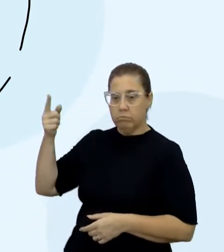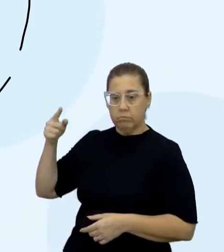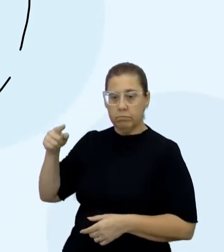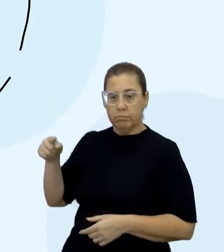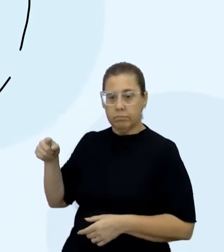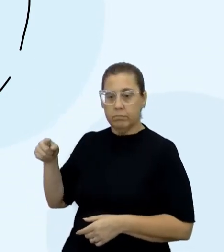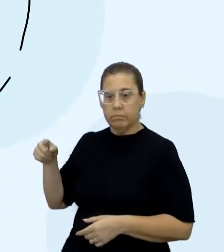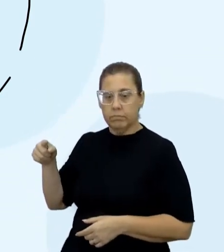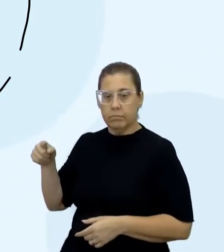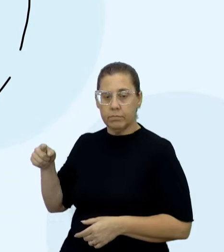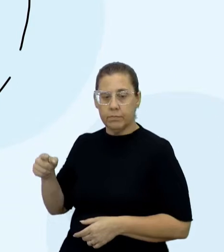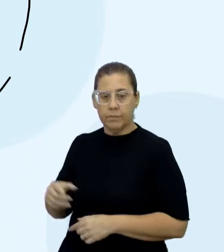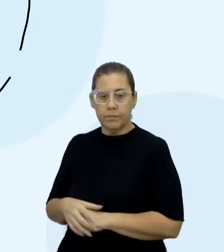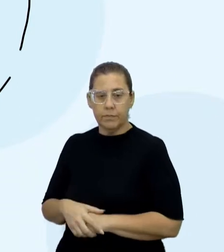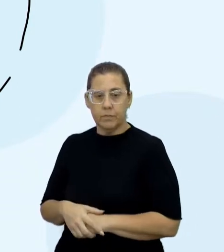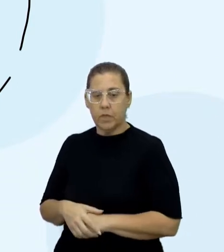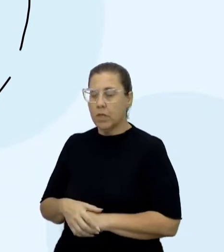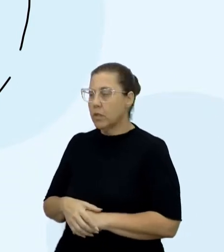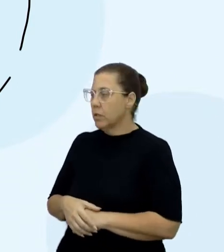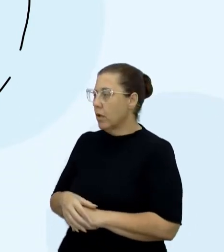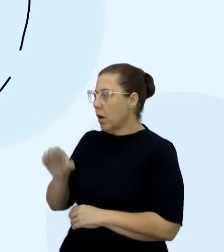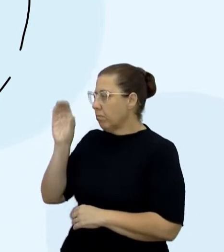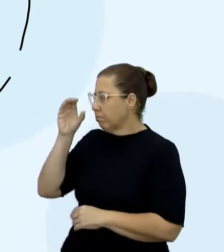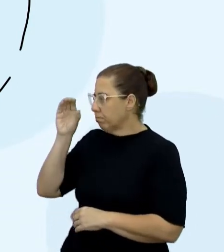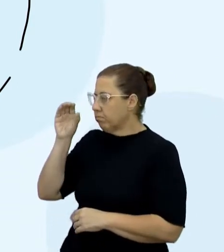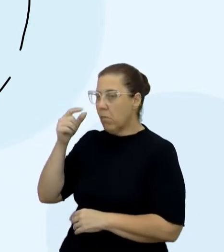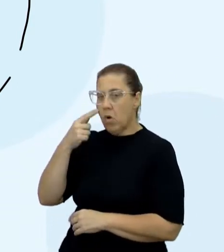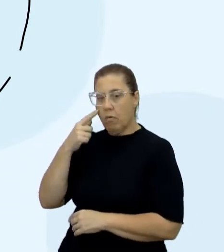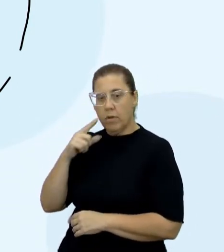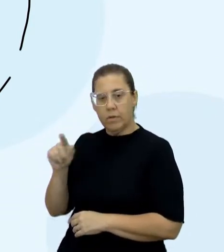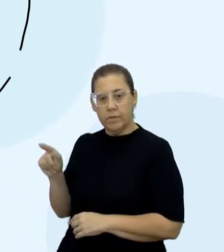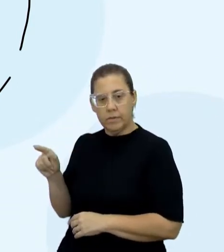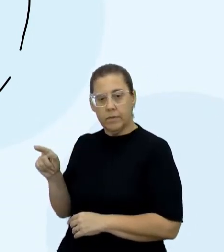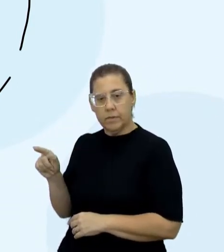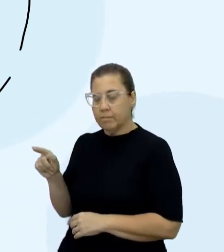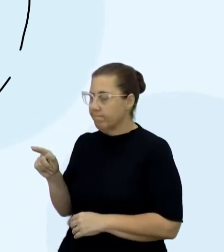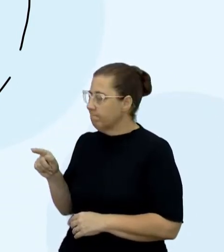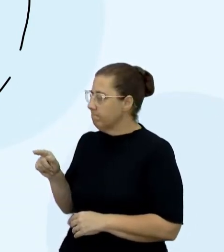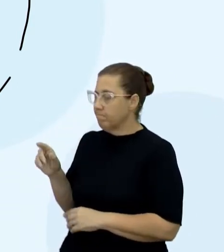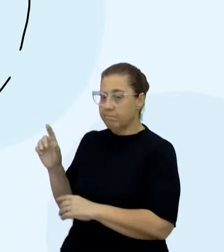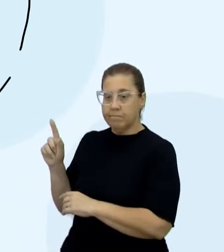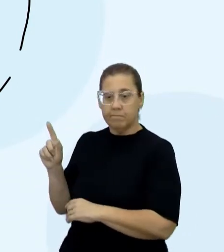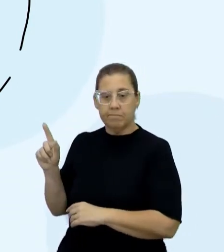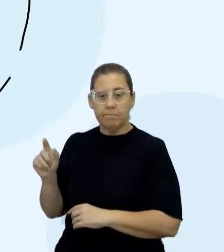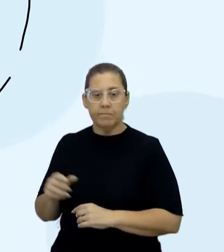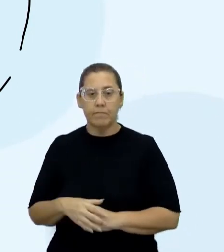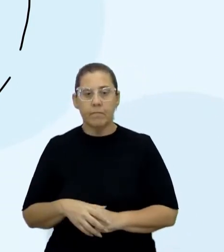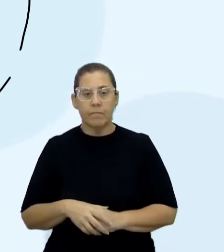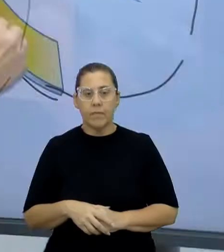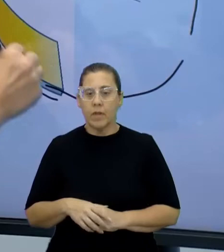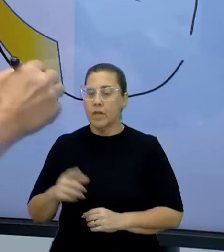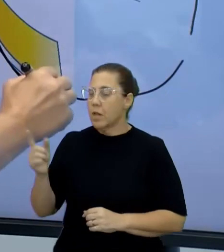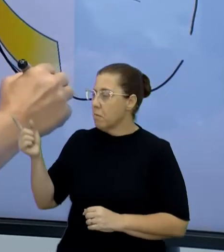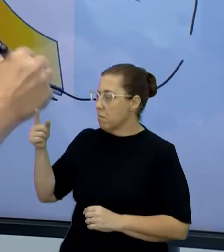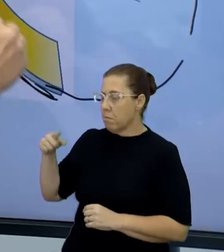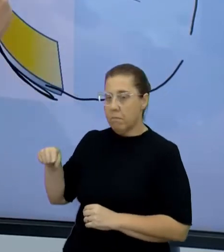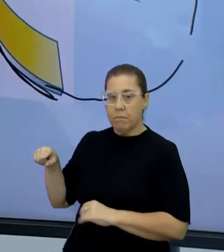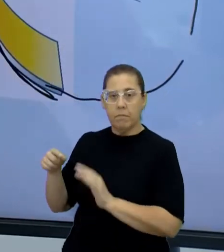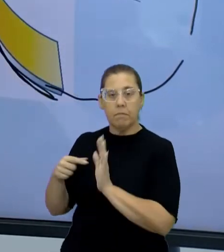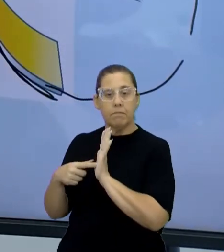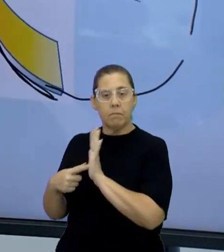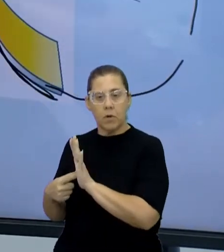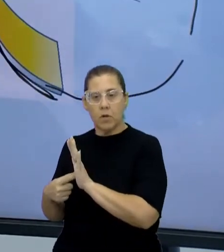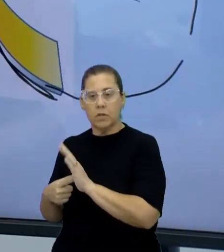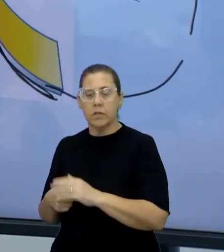um observador aqui, né? O observador está do lado de cá, eu estou observando, essa parte que se apresenta aqui,